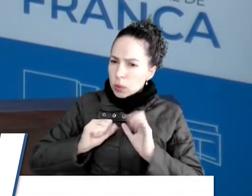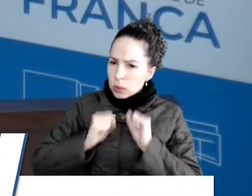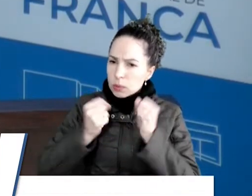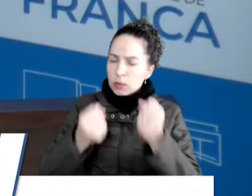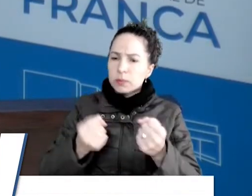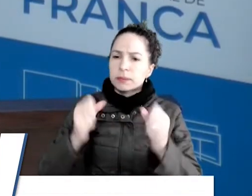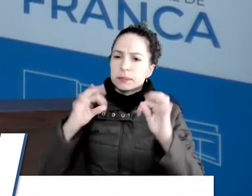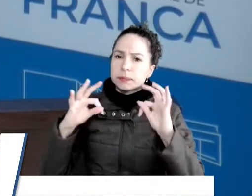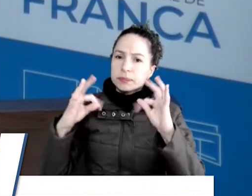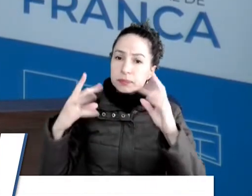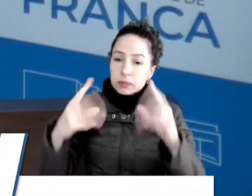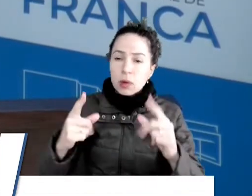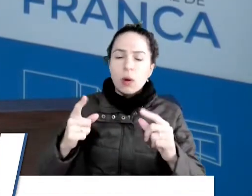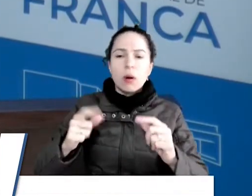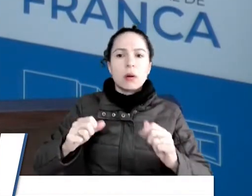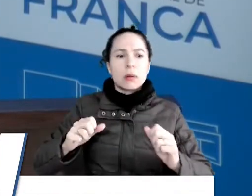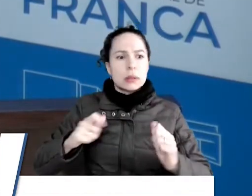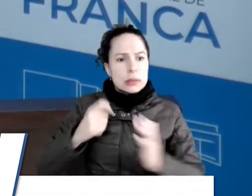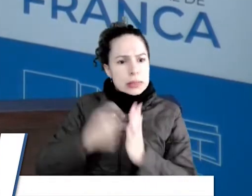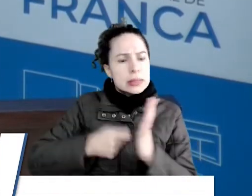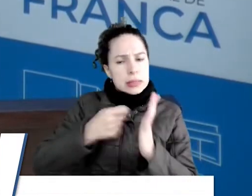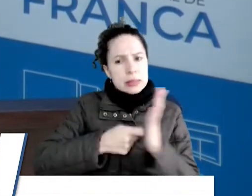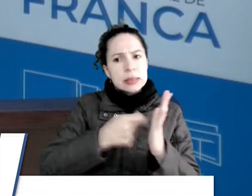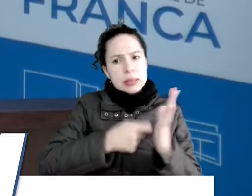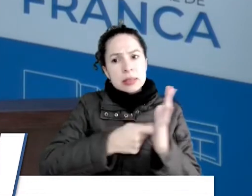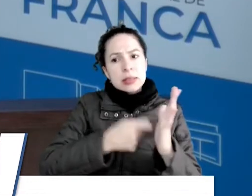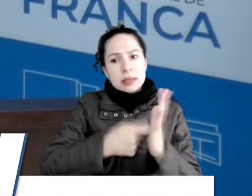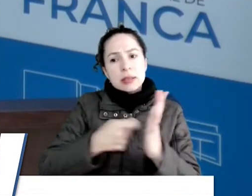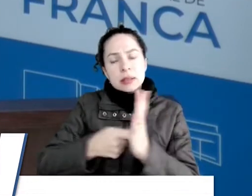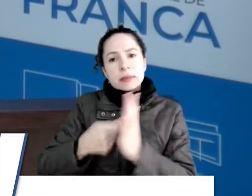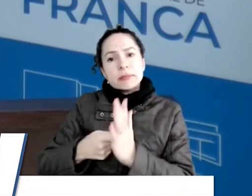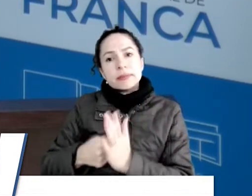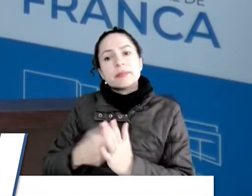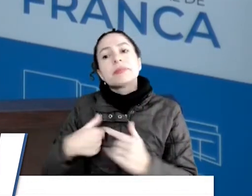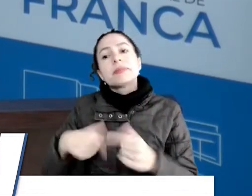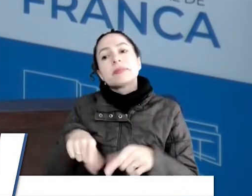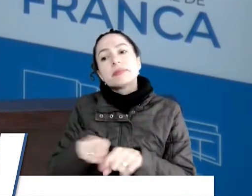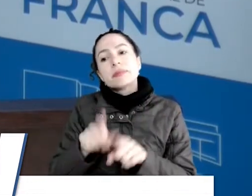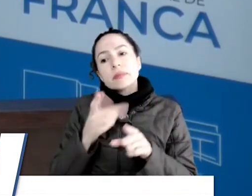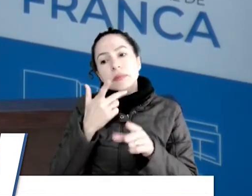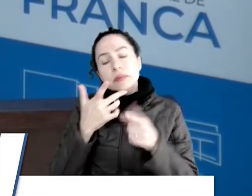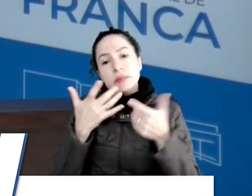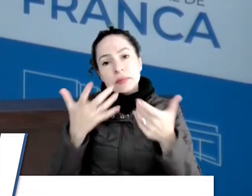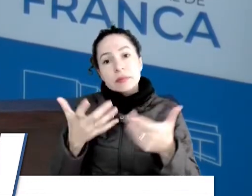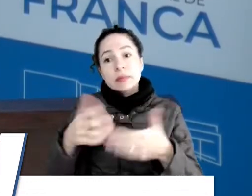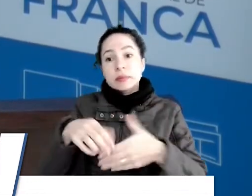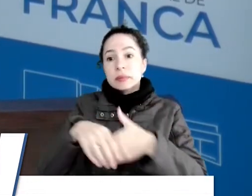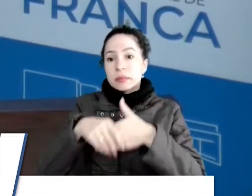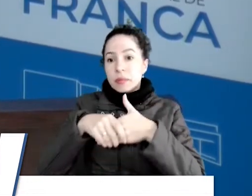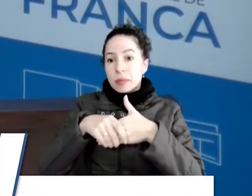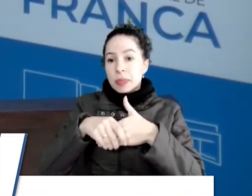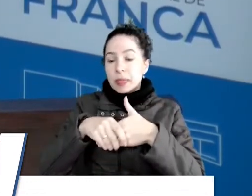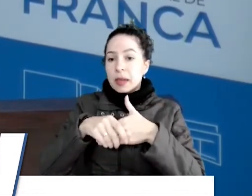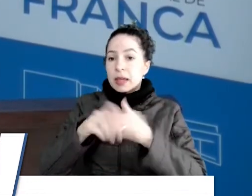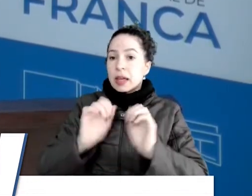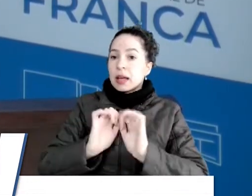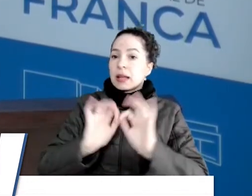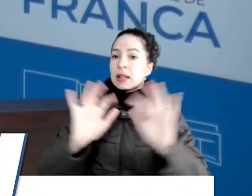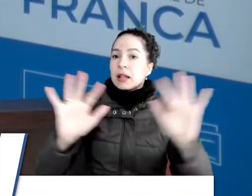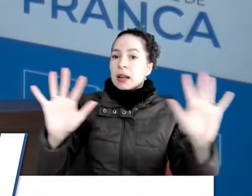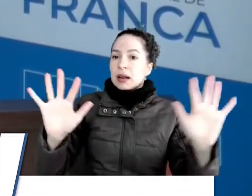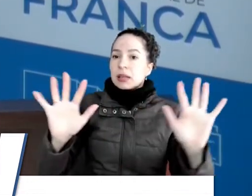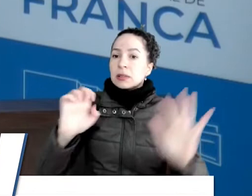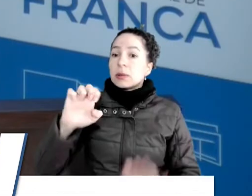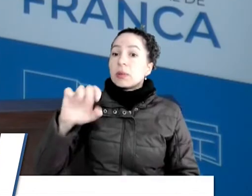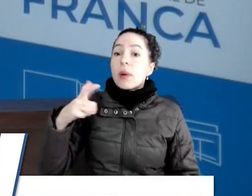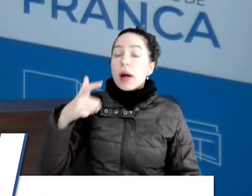que correram atrás desse recurso. E eu quero dizer, cumprimentar aqui publicamente o